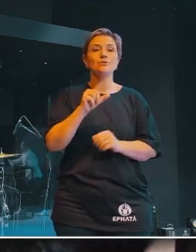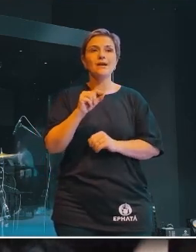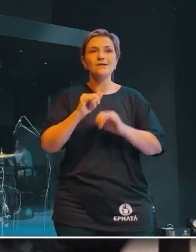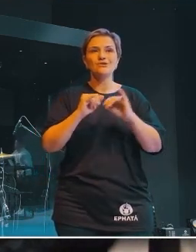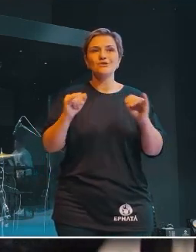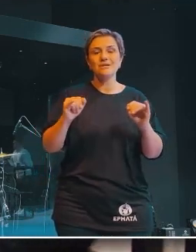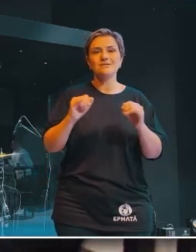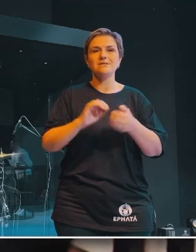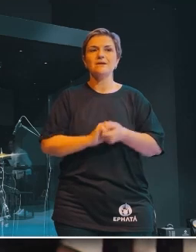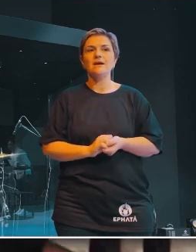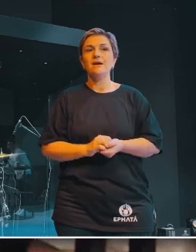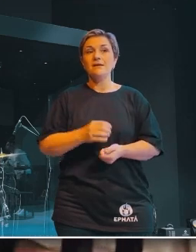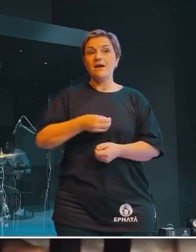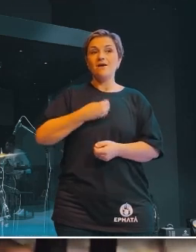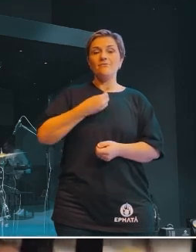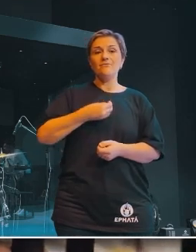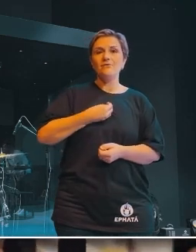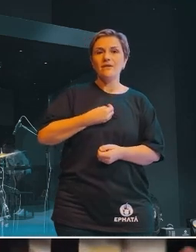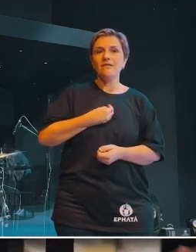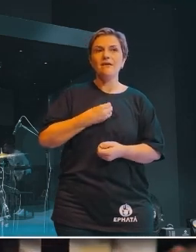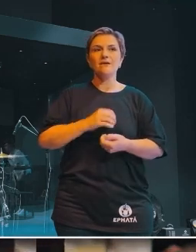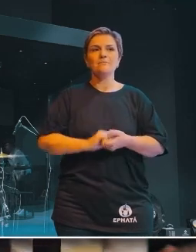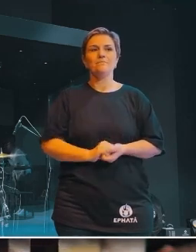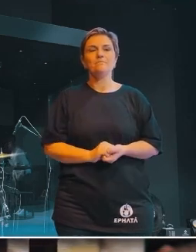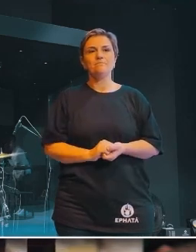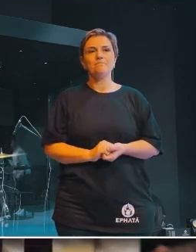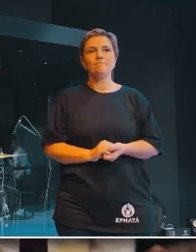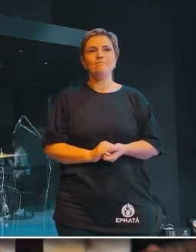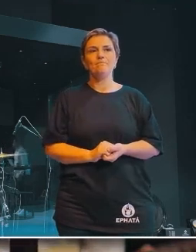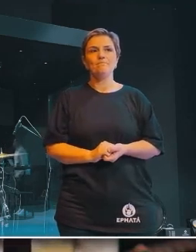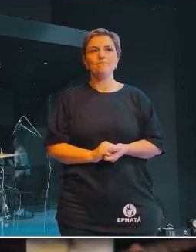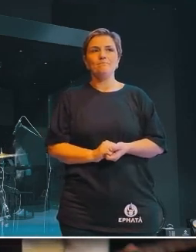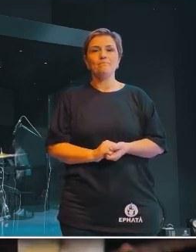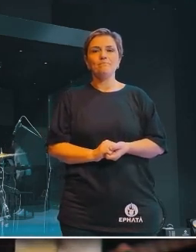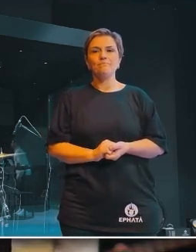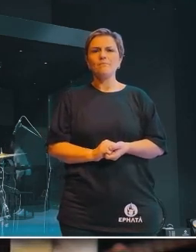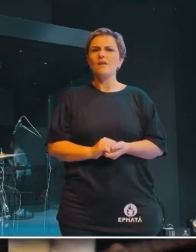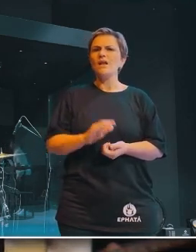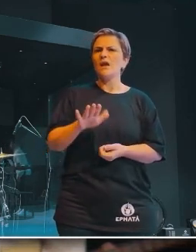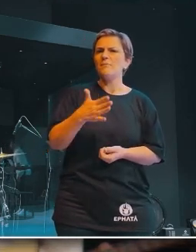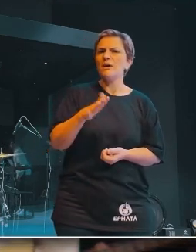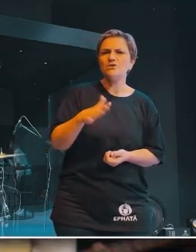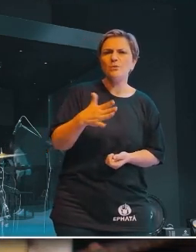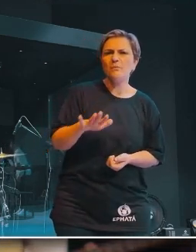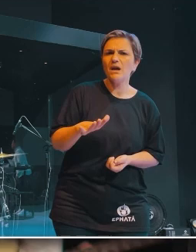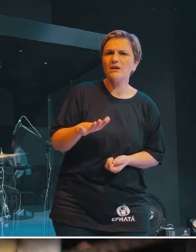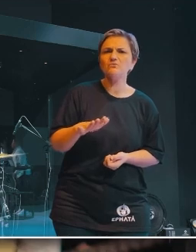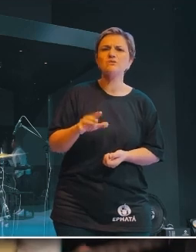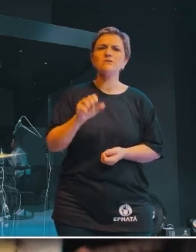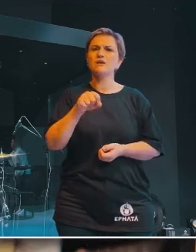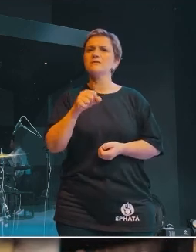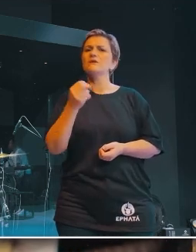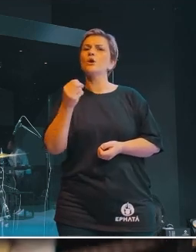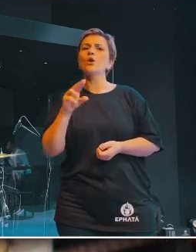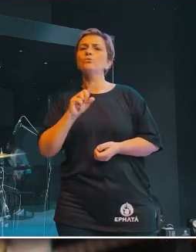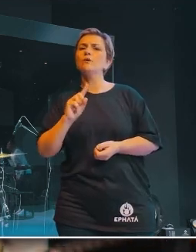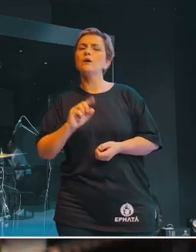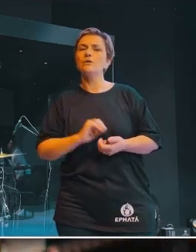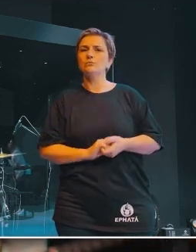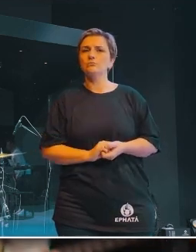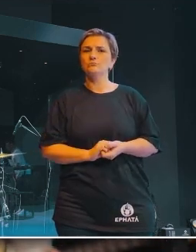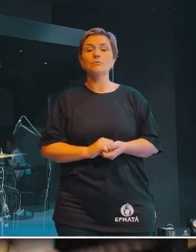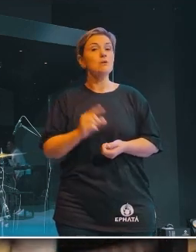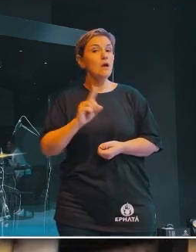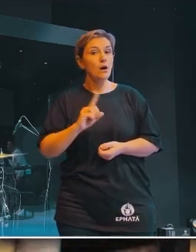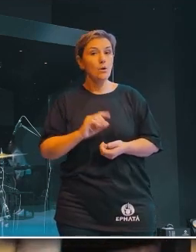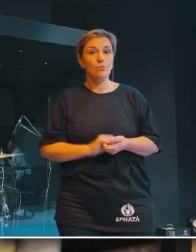uma vida meia boca, sim ou não? Não. É uma vida mais ou menos, sim ou não? Não. É